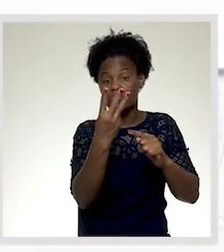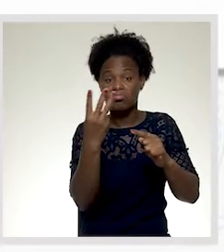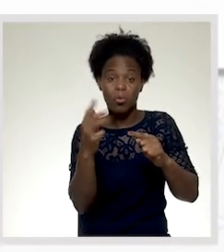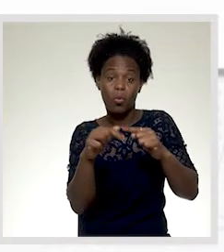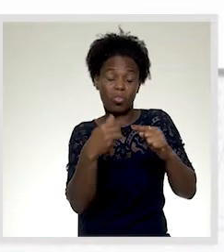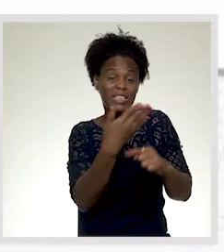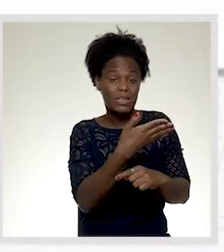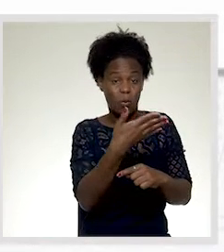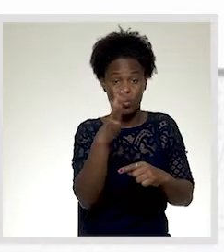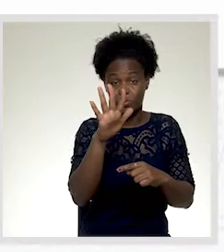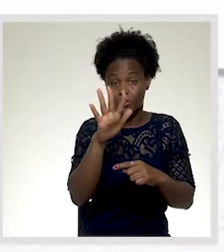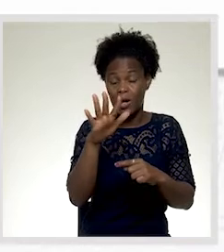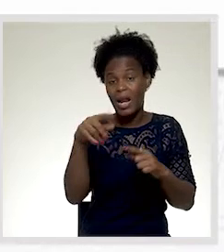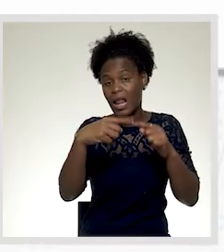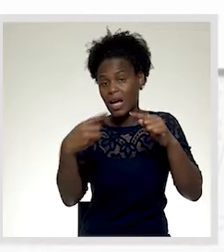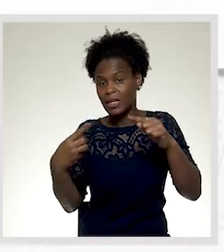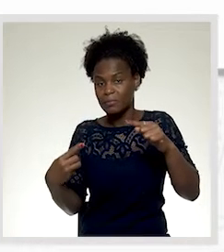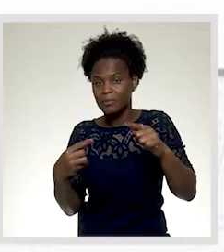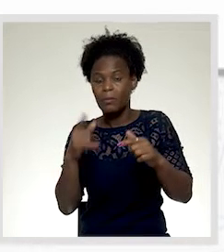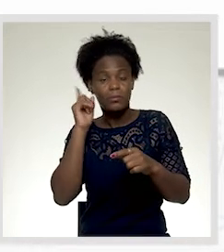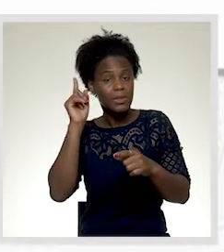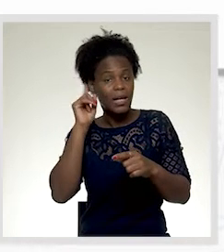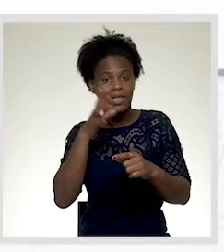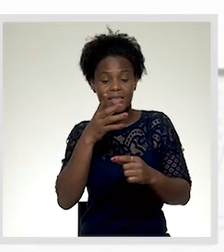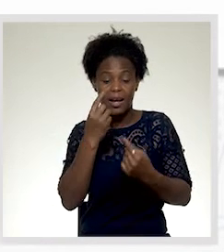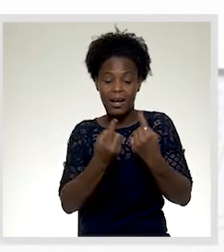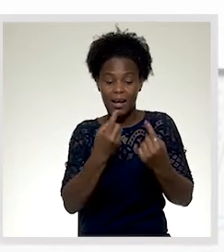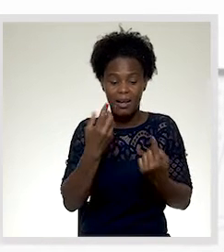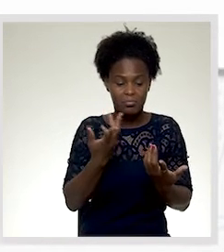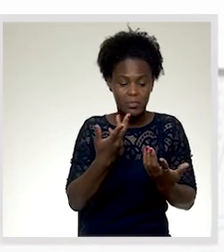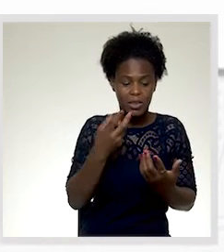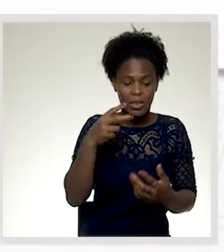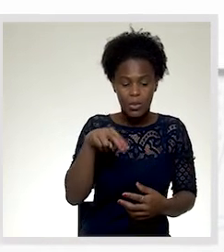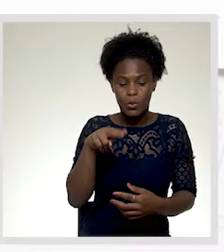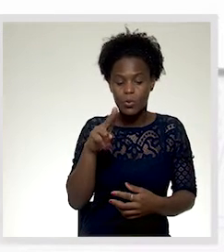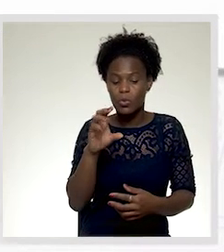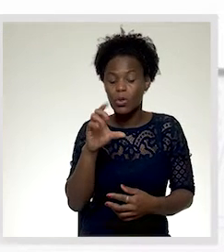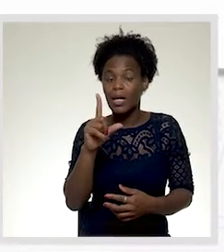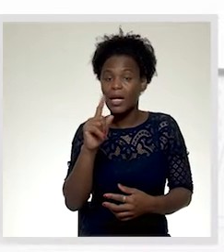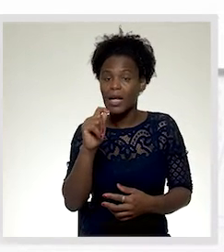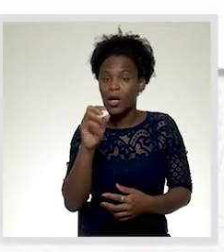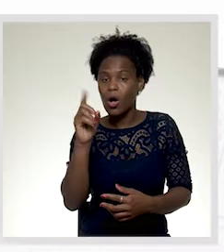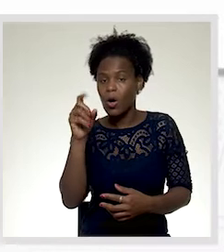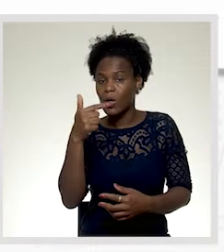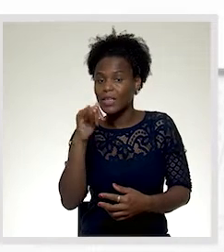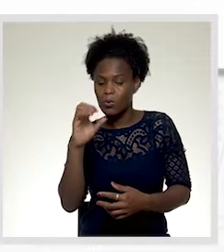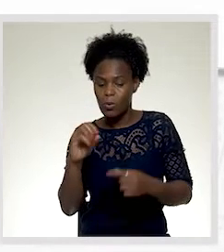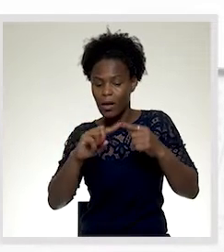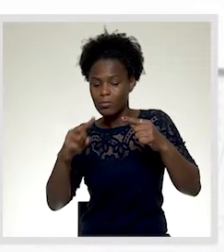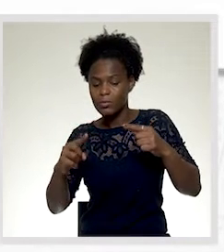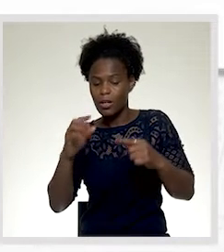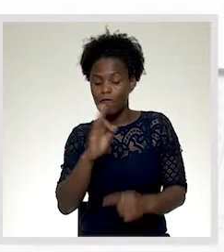sentido 3', 5'. Agora, é importante também dizer aqui que cada nucleótido é constituído por quê? Por